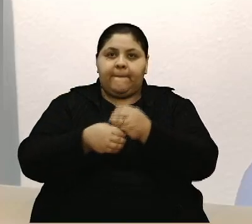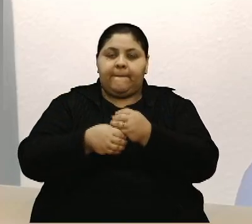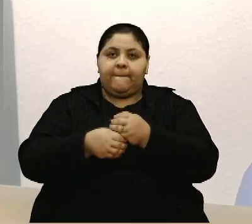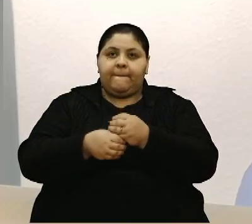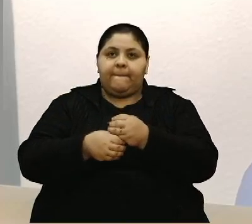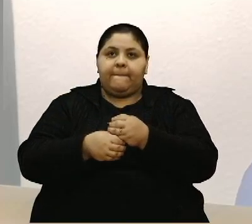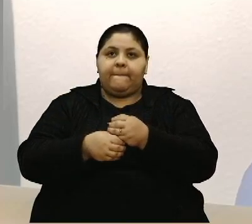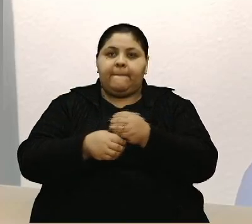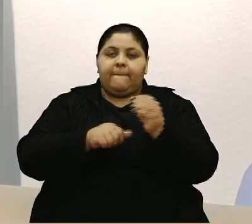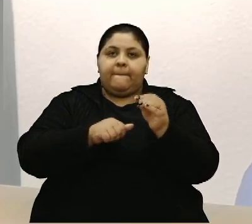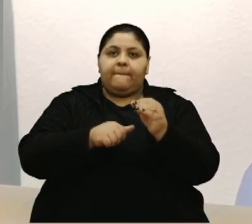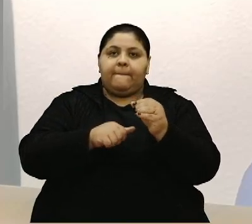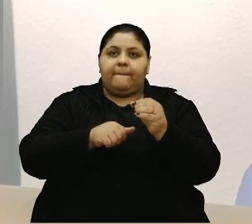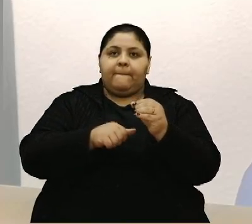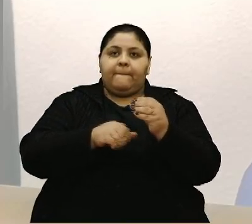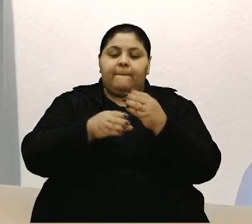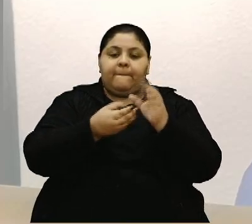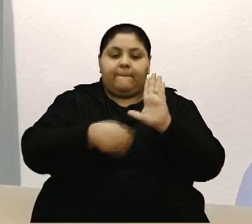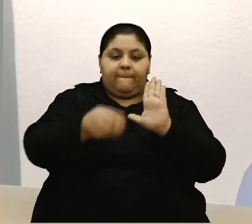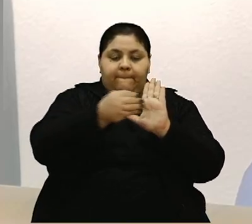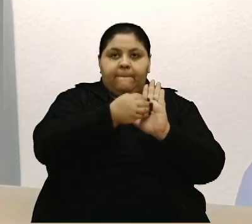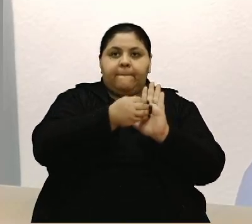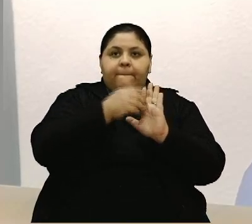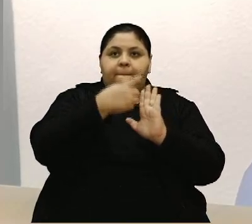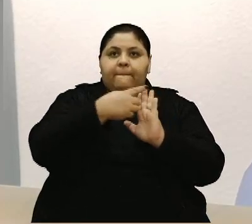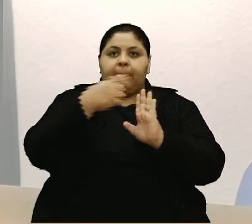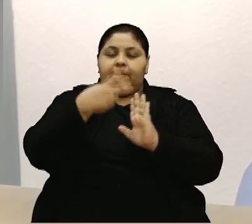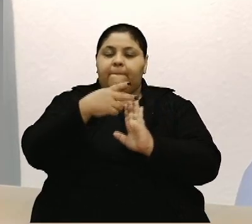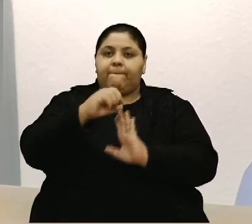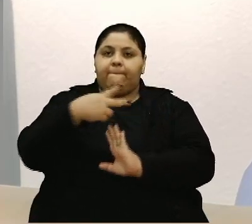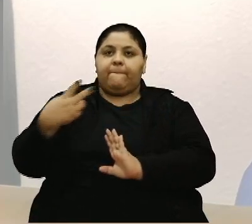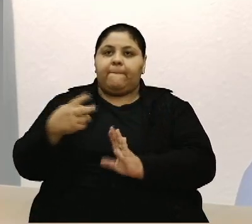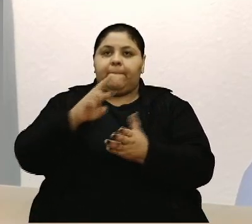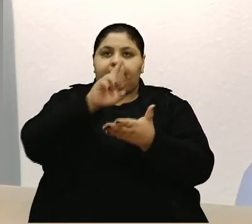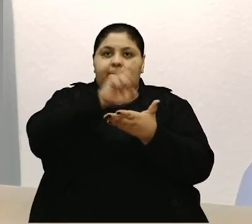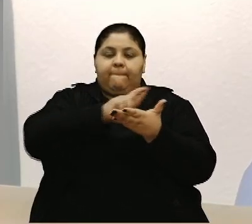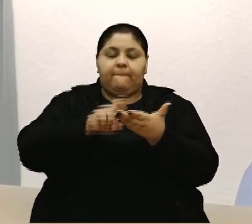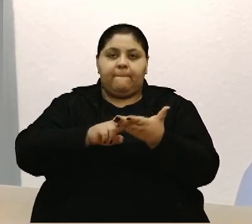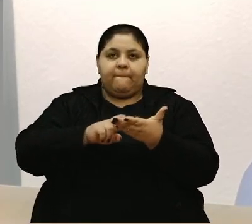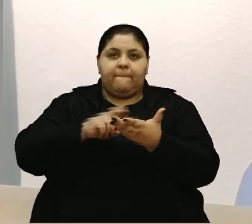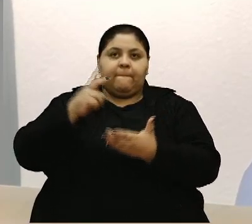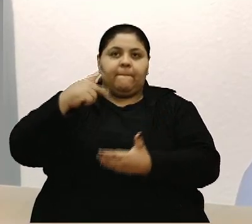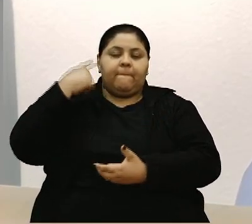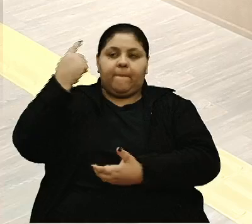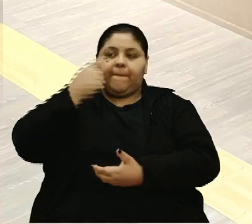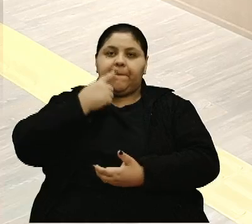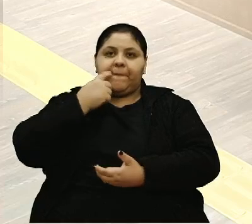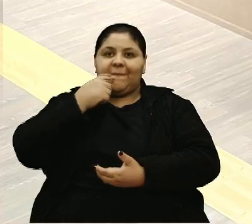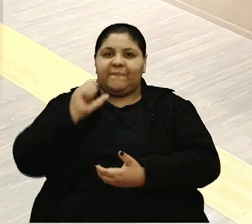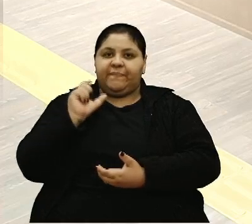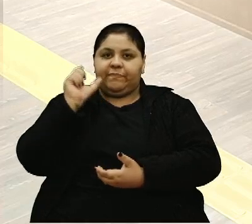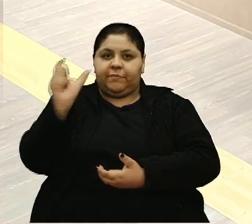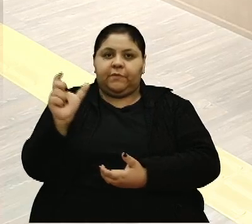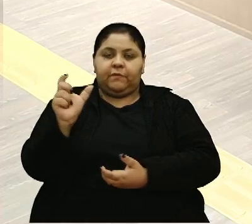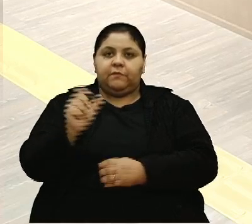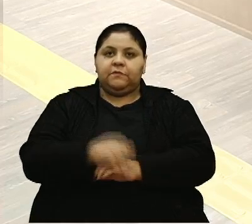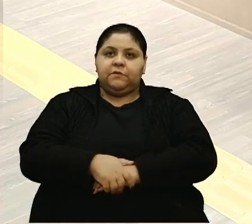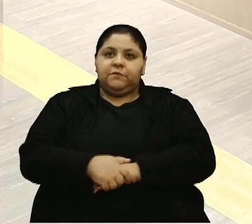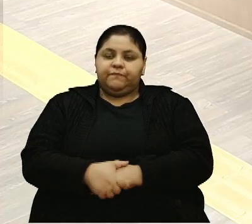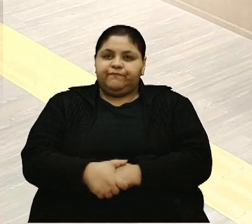aditiva 1/2024. Relatora, vereadora Rose Frigieri. Com a palavra, a relatora.